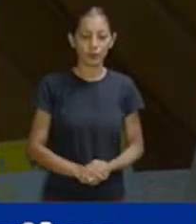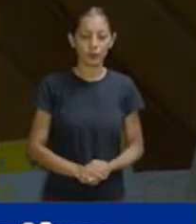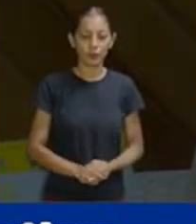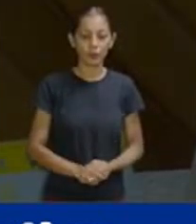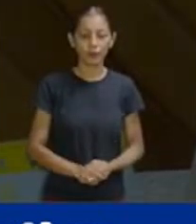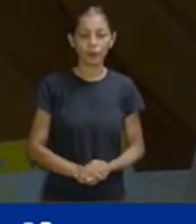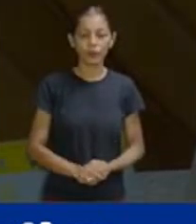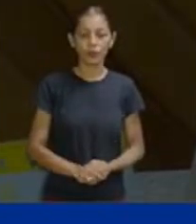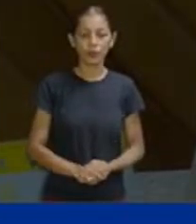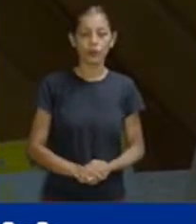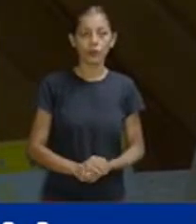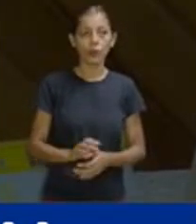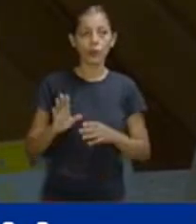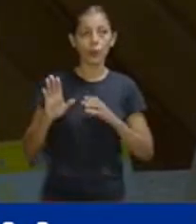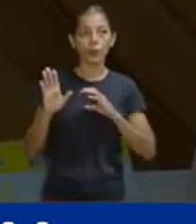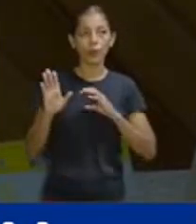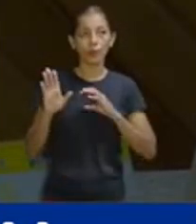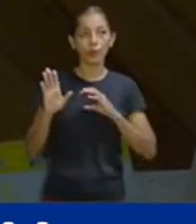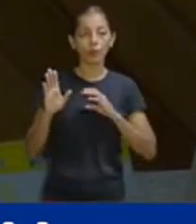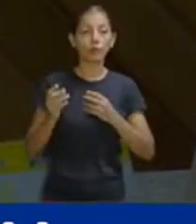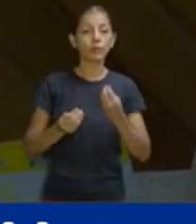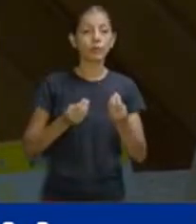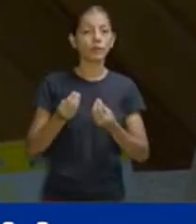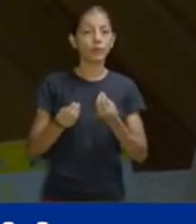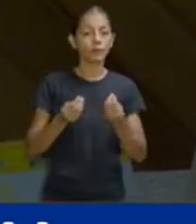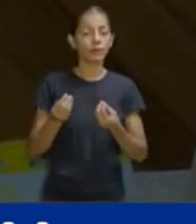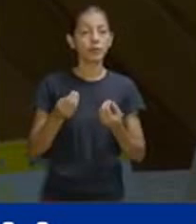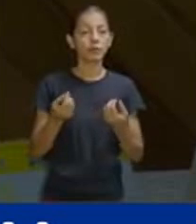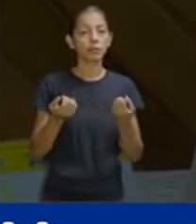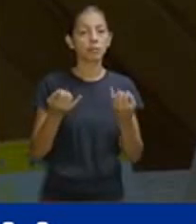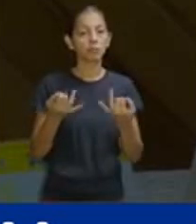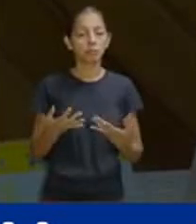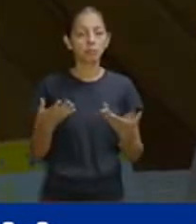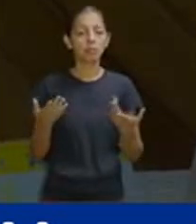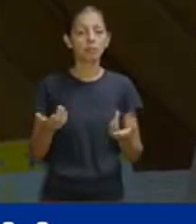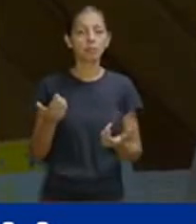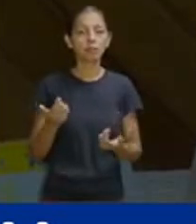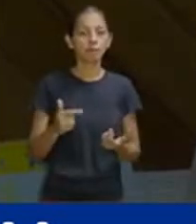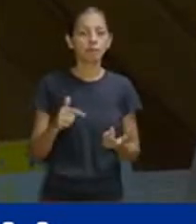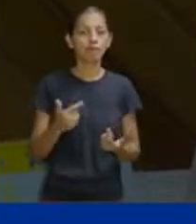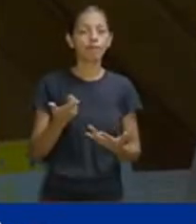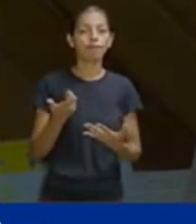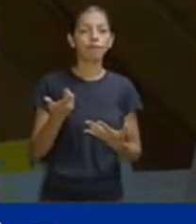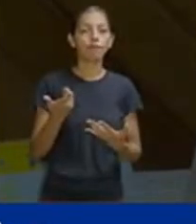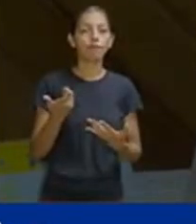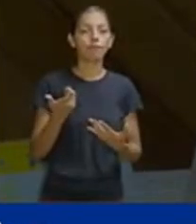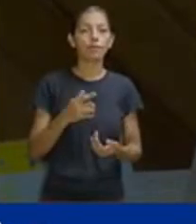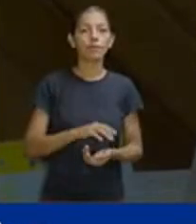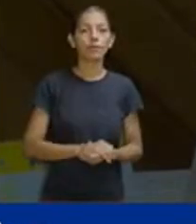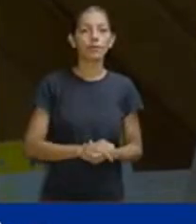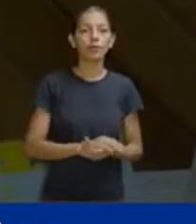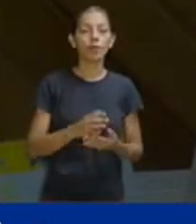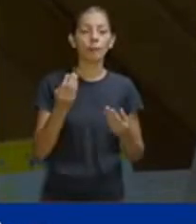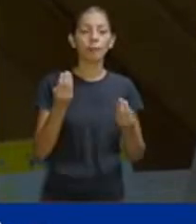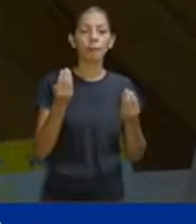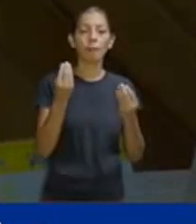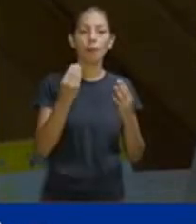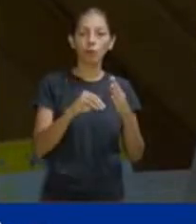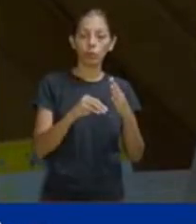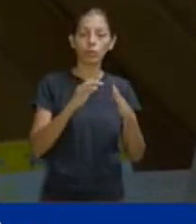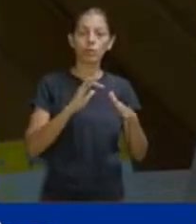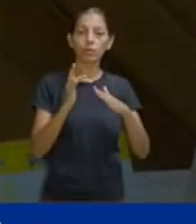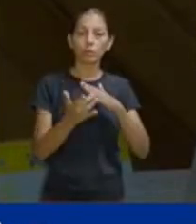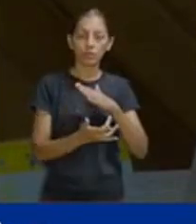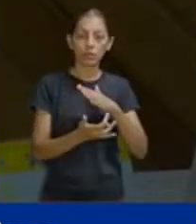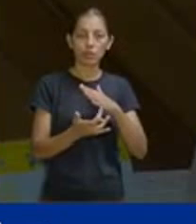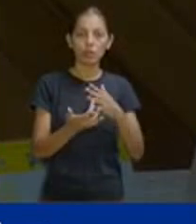sentença não considerou a situação fática apresentada, que o conteúdo veiculado é informativo, leva ao